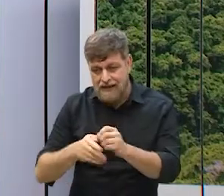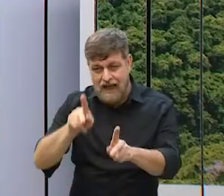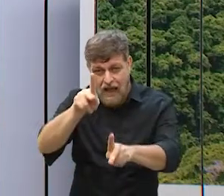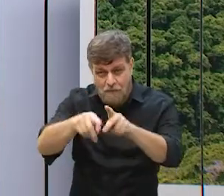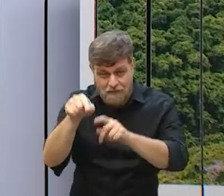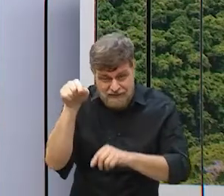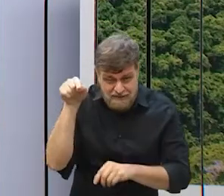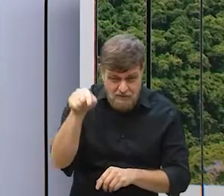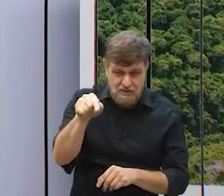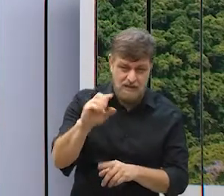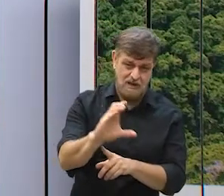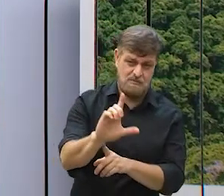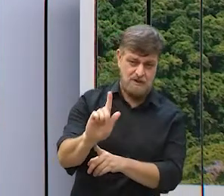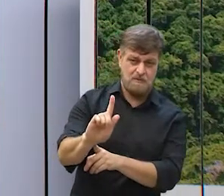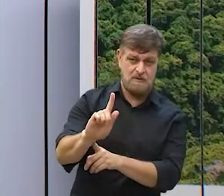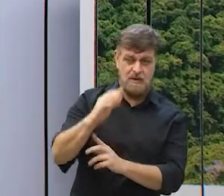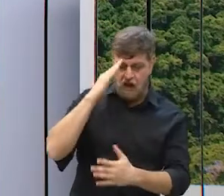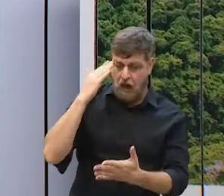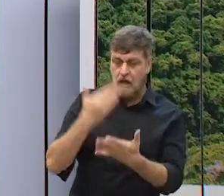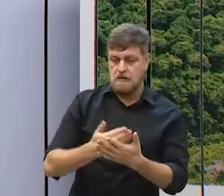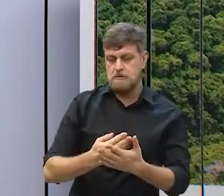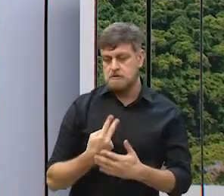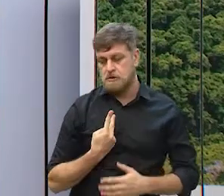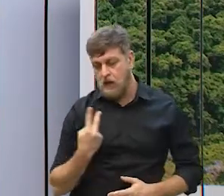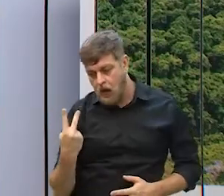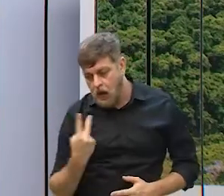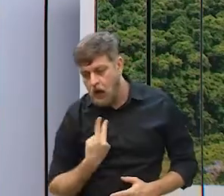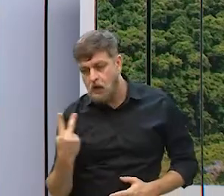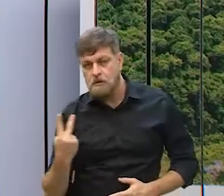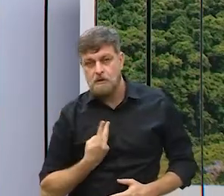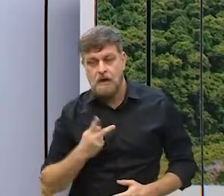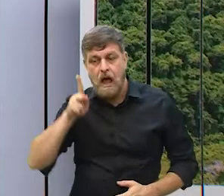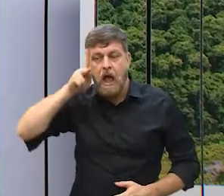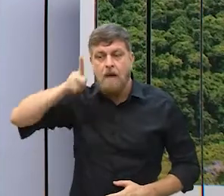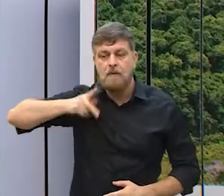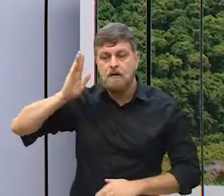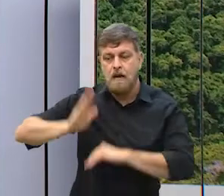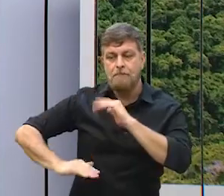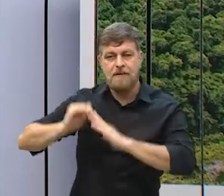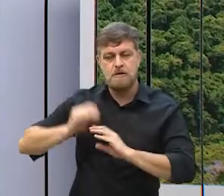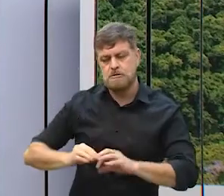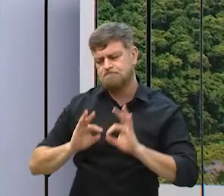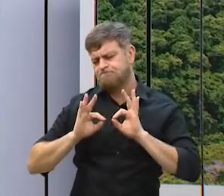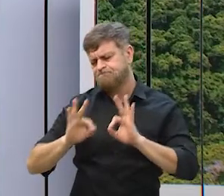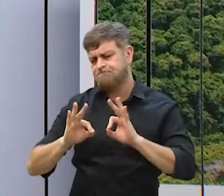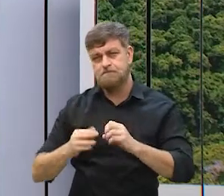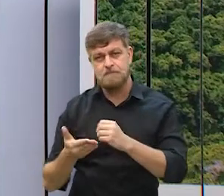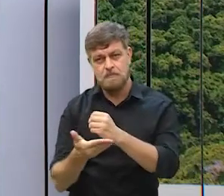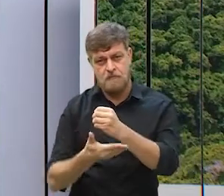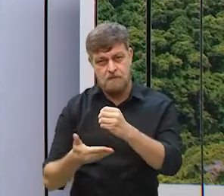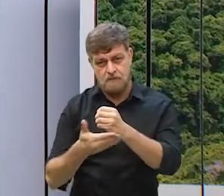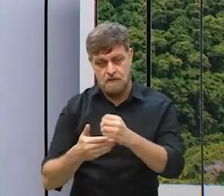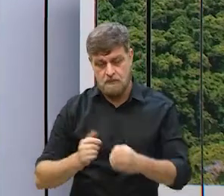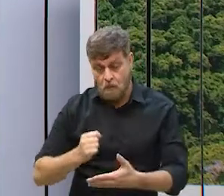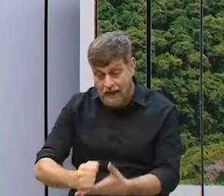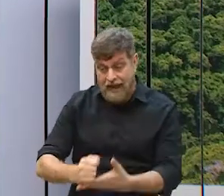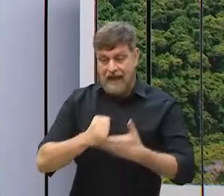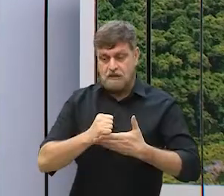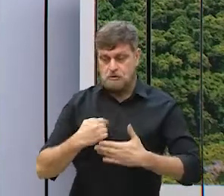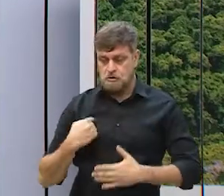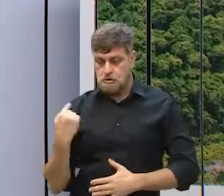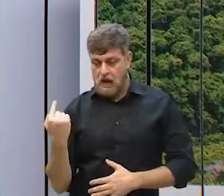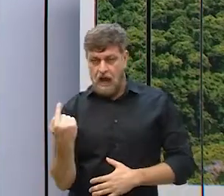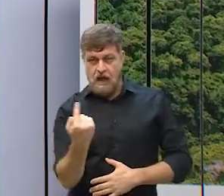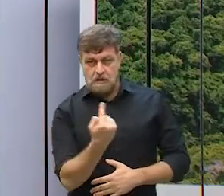população acredite na gente e acredite na boa política. É fundamental isso, não é? E ajude a gente